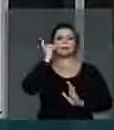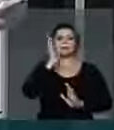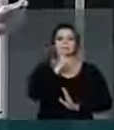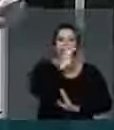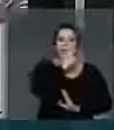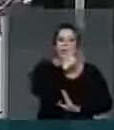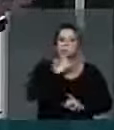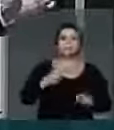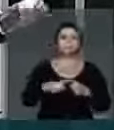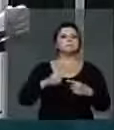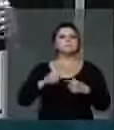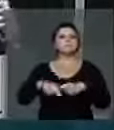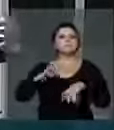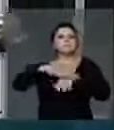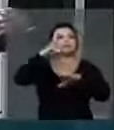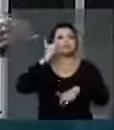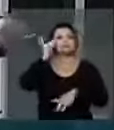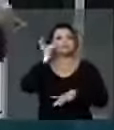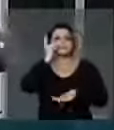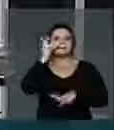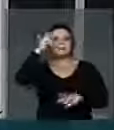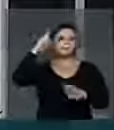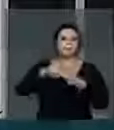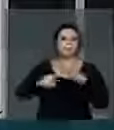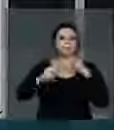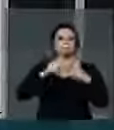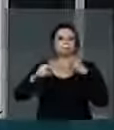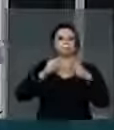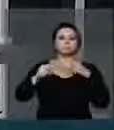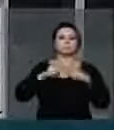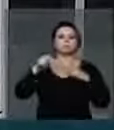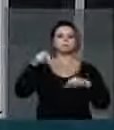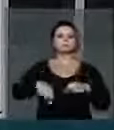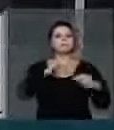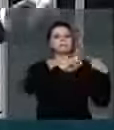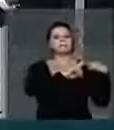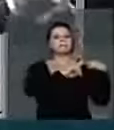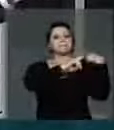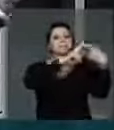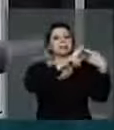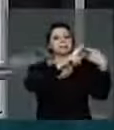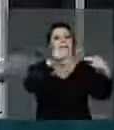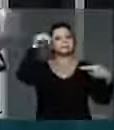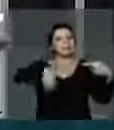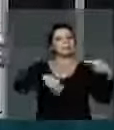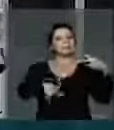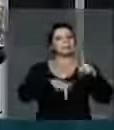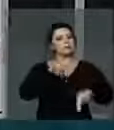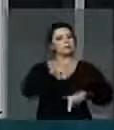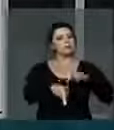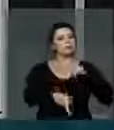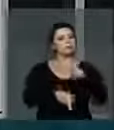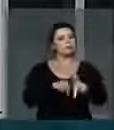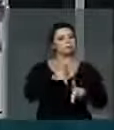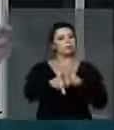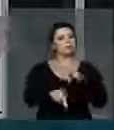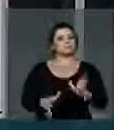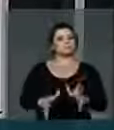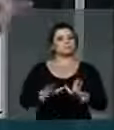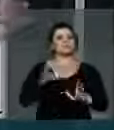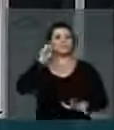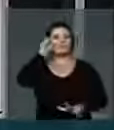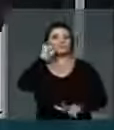que rever. Nós temos que levar em conta que a Câmara representa a população, representa o povo. O